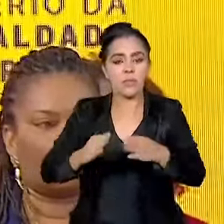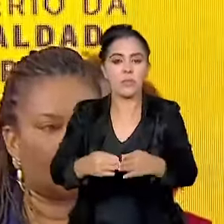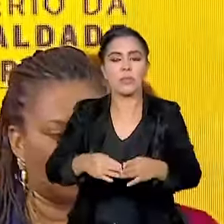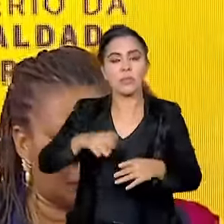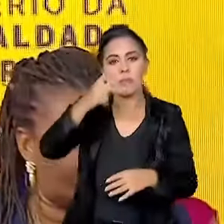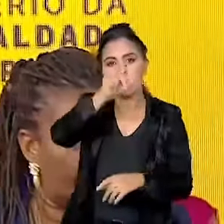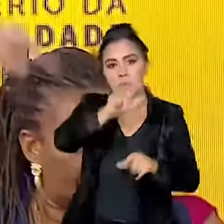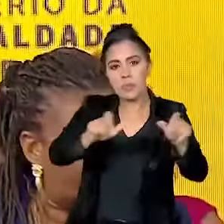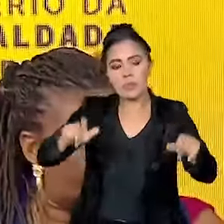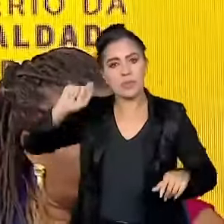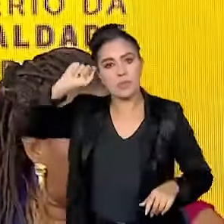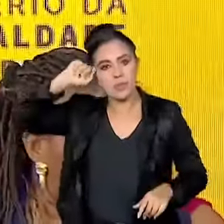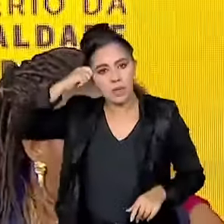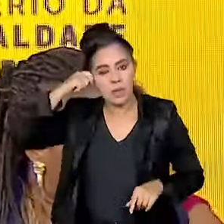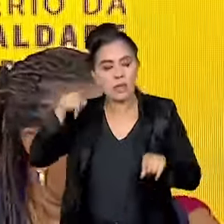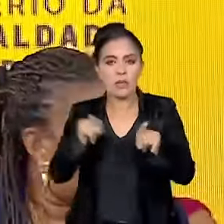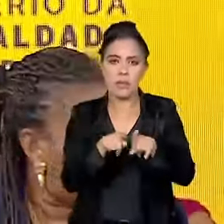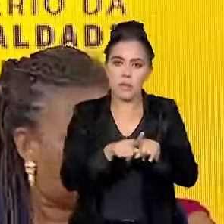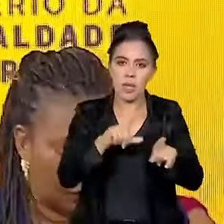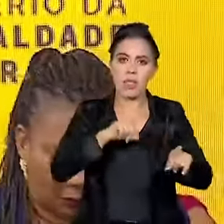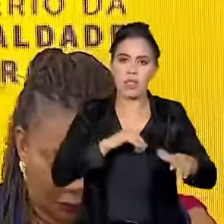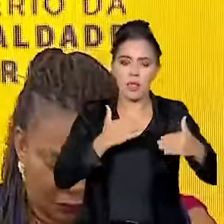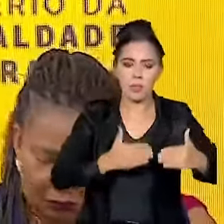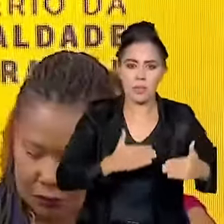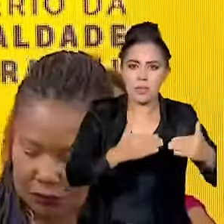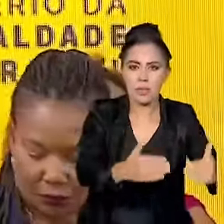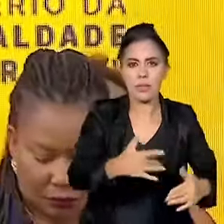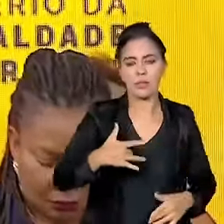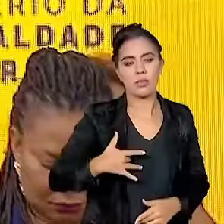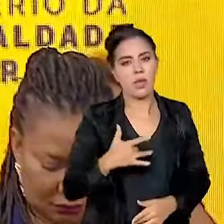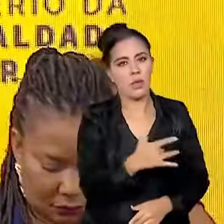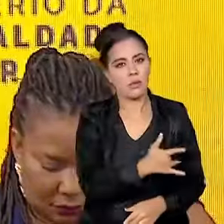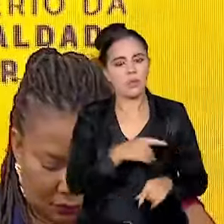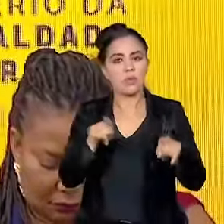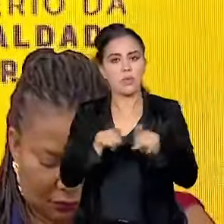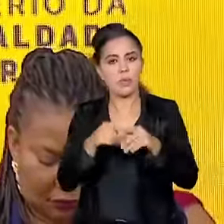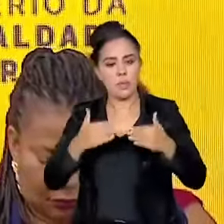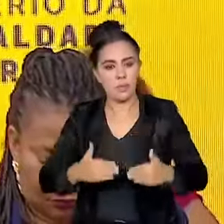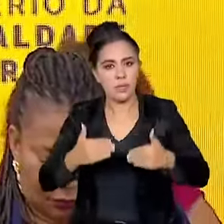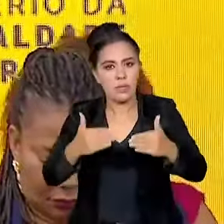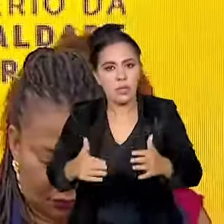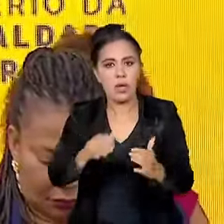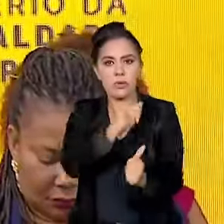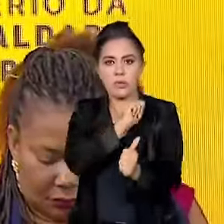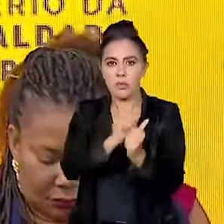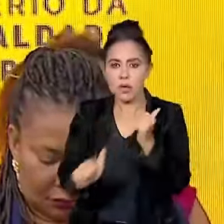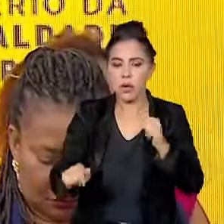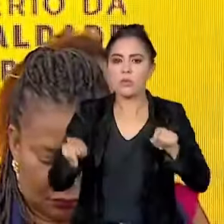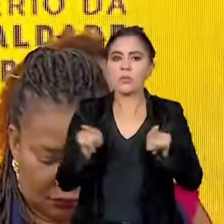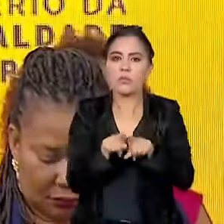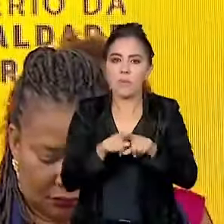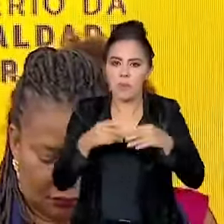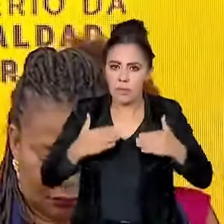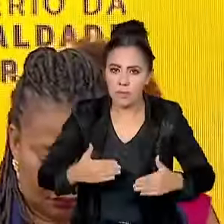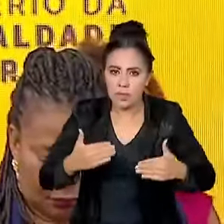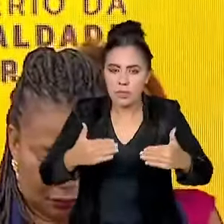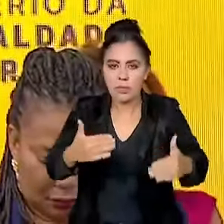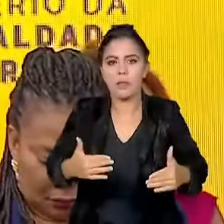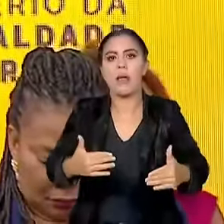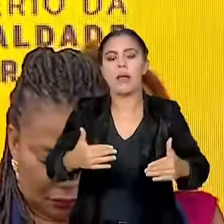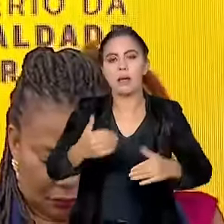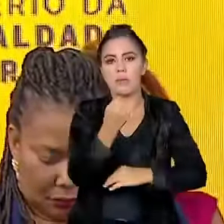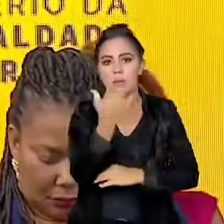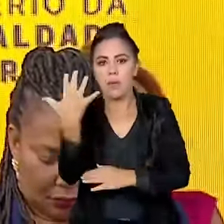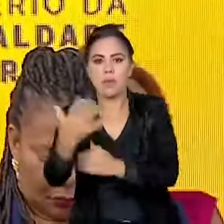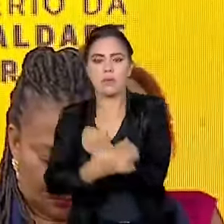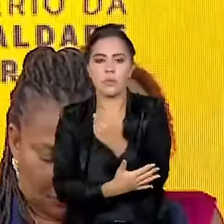do Ministério da Saúde, do Ministério do Esporte, do Ministério do Meio Ambiente, de todos esses ministérios, do